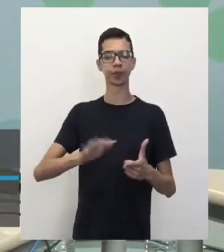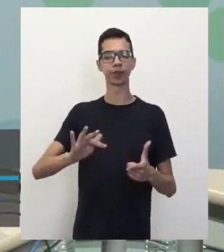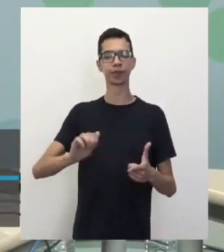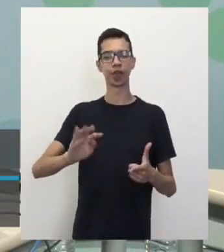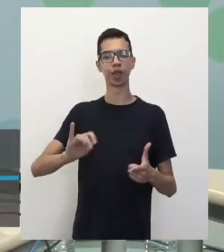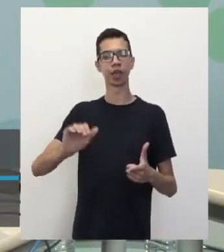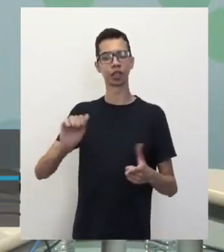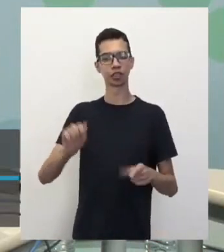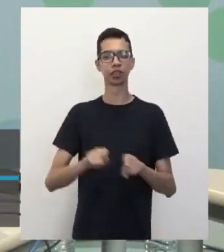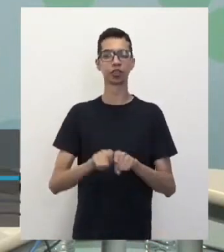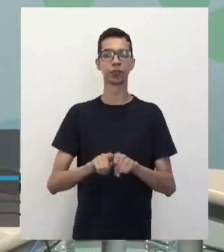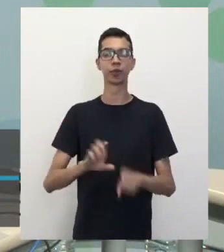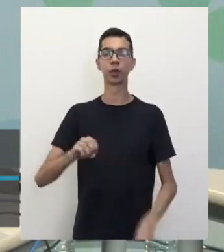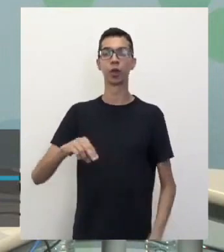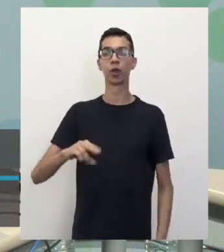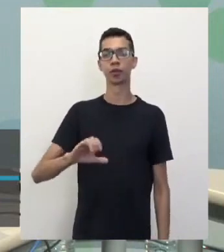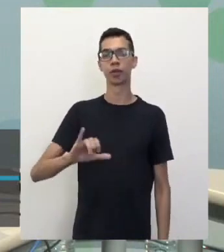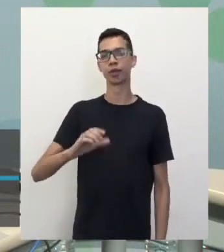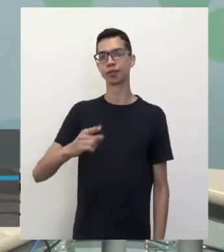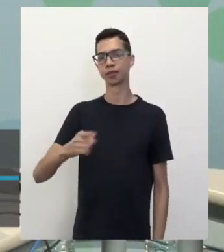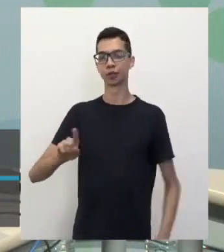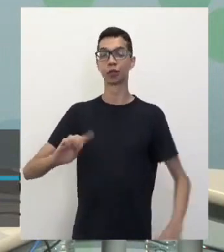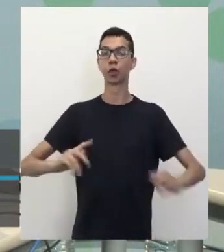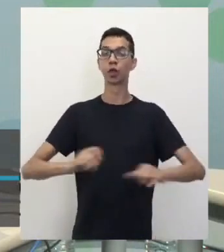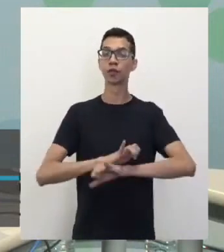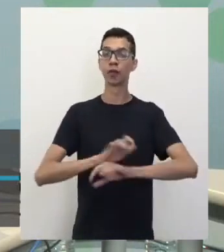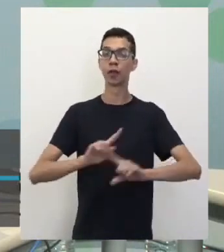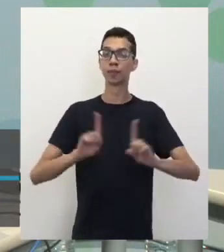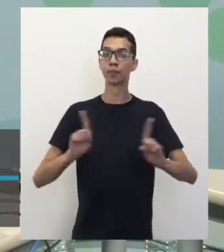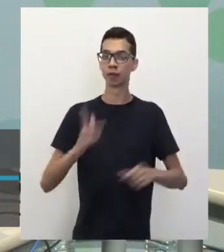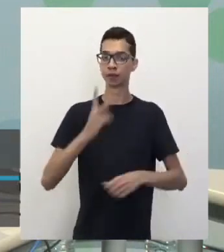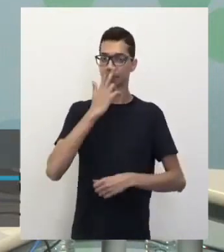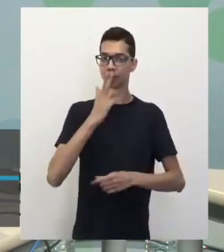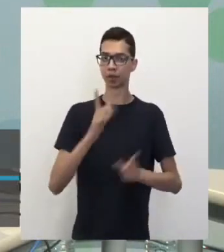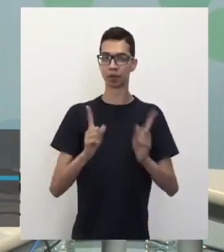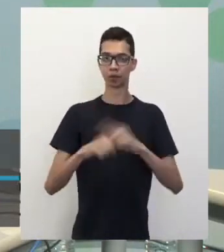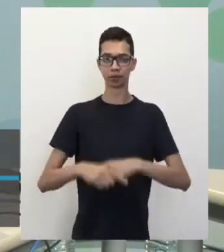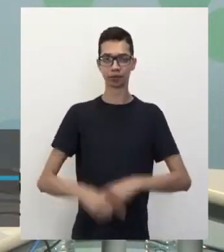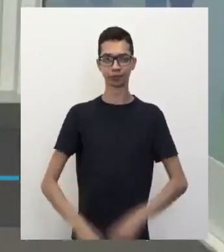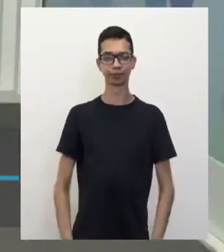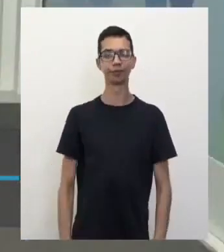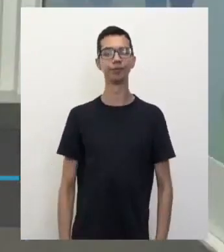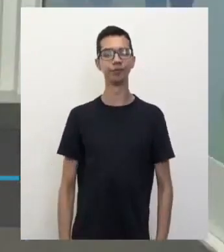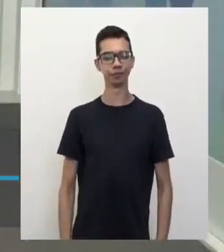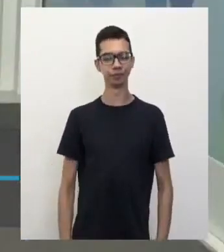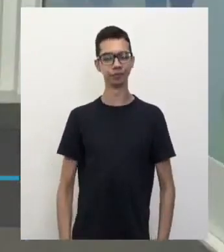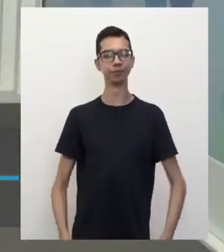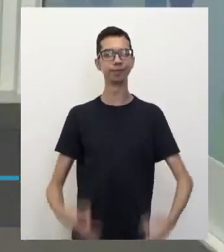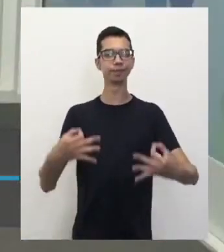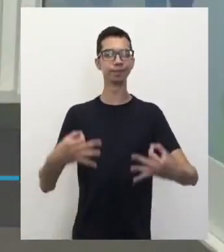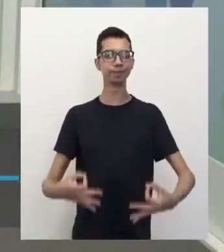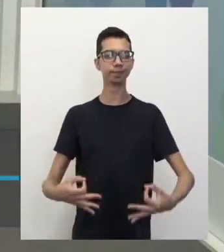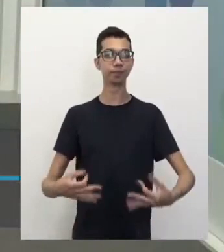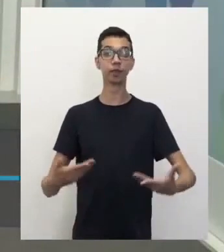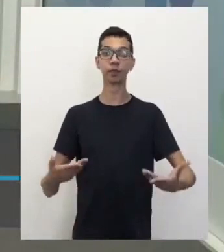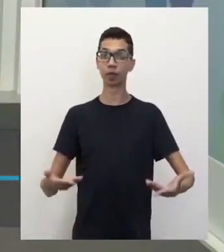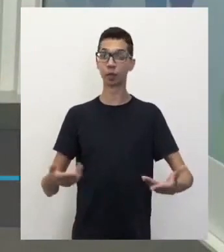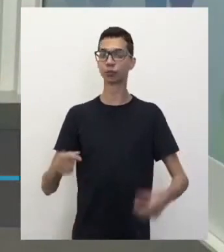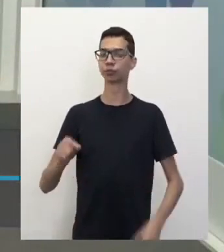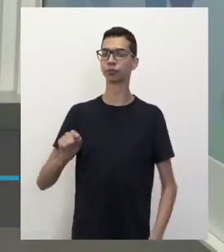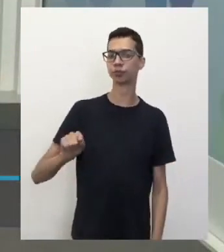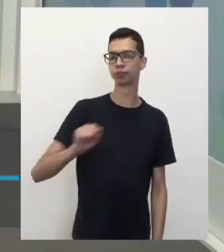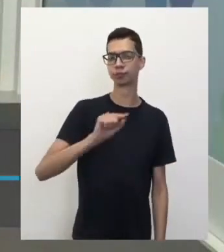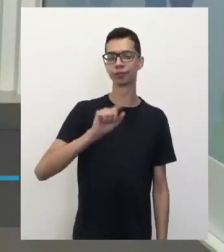dizendo a conjunção mas, que dá a ideia de oposição adversativa. Exatamente. Então, assim, eles conseguiram lembrar, então,